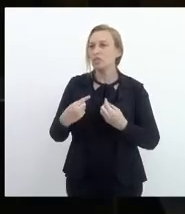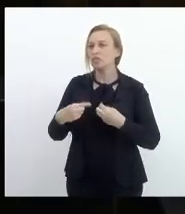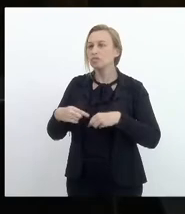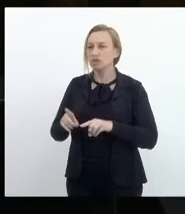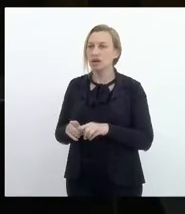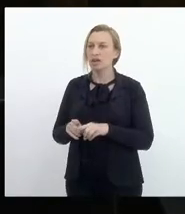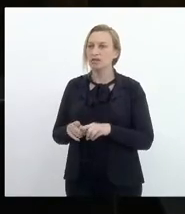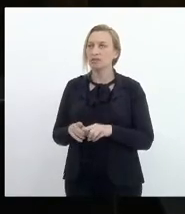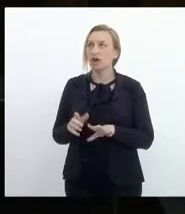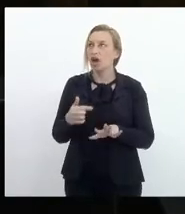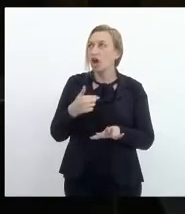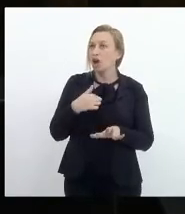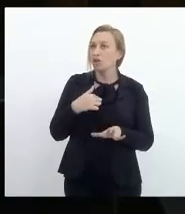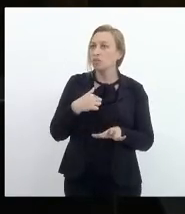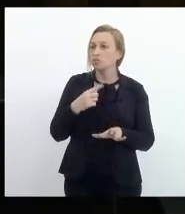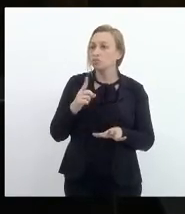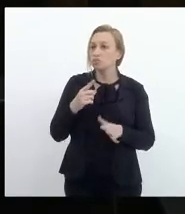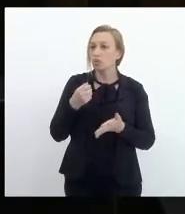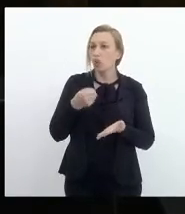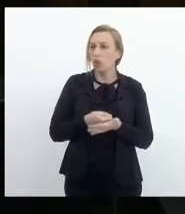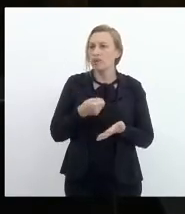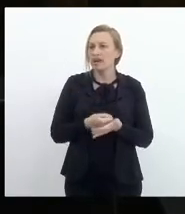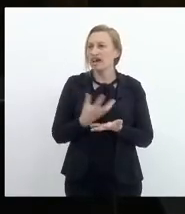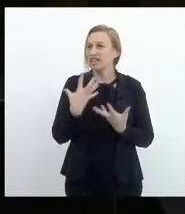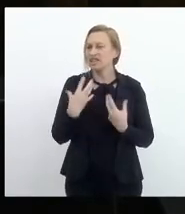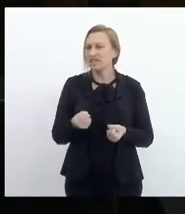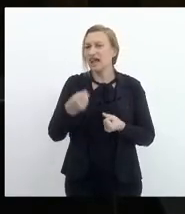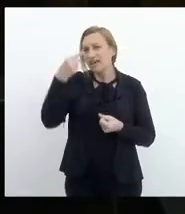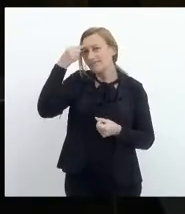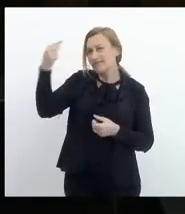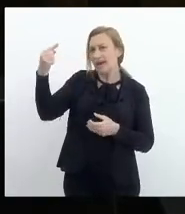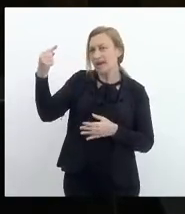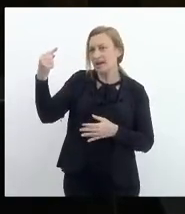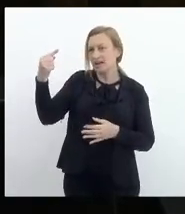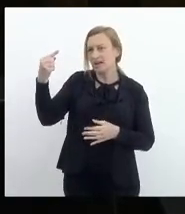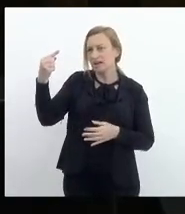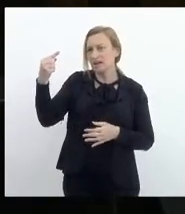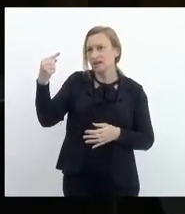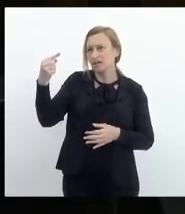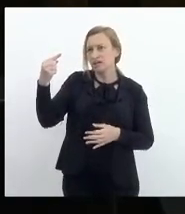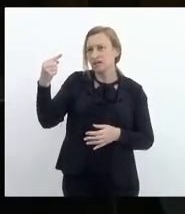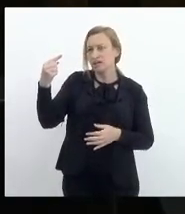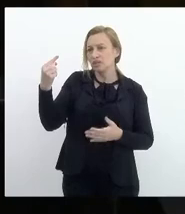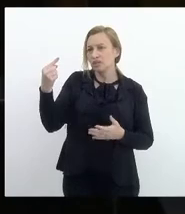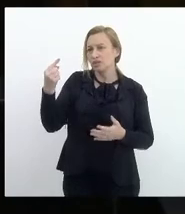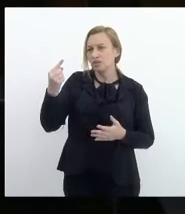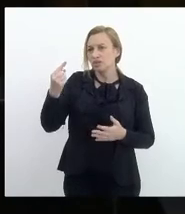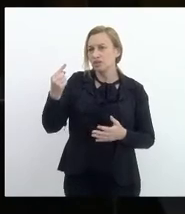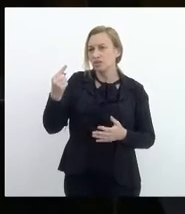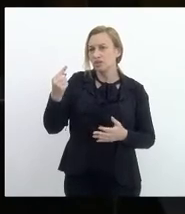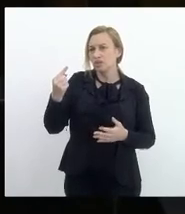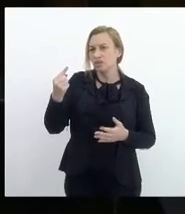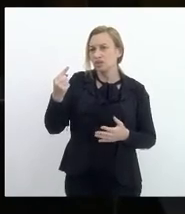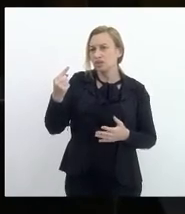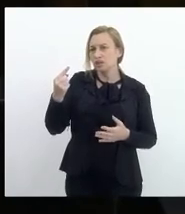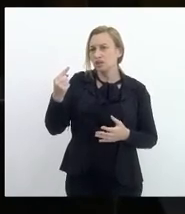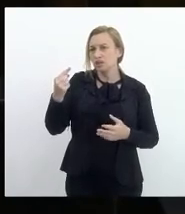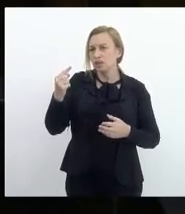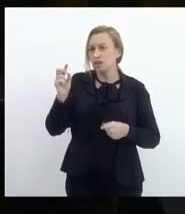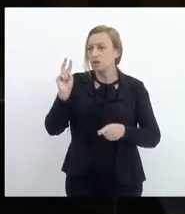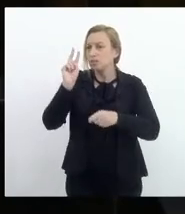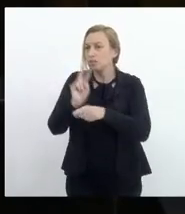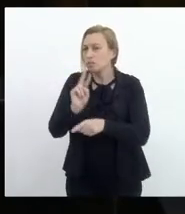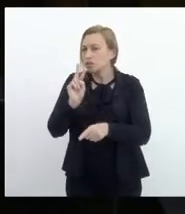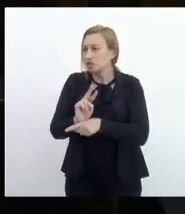e eu não sou obrigado a aceitar as ideias o e defendê-las